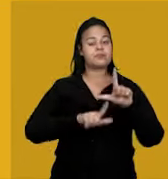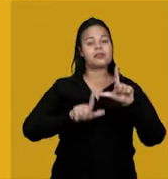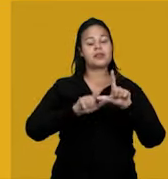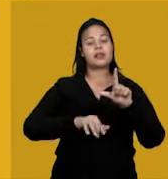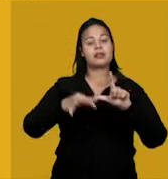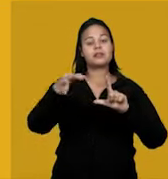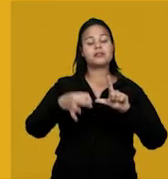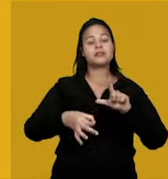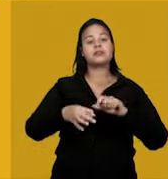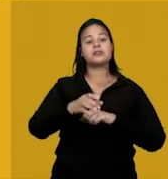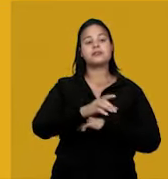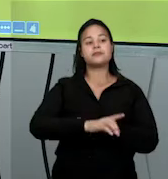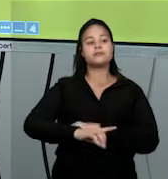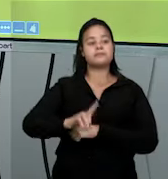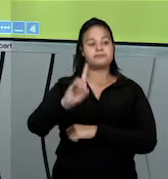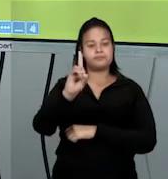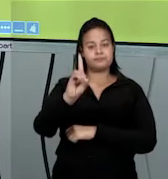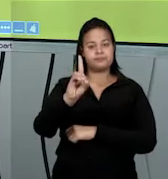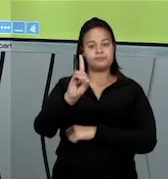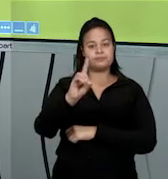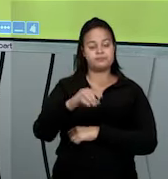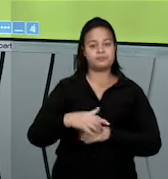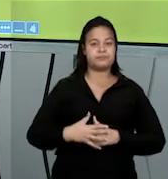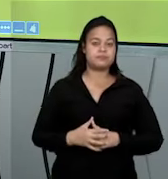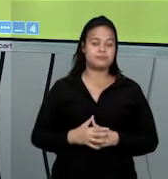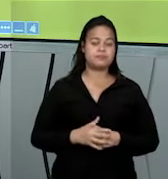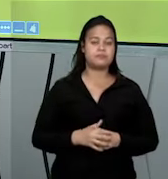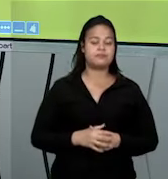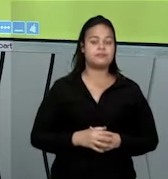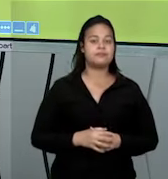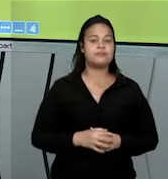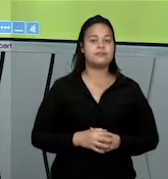Alternativa correta, letra D.